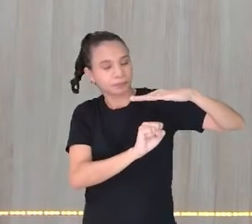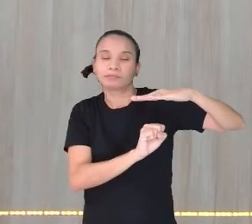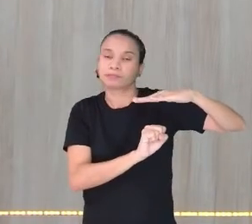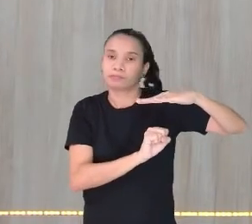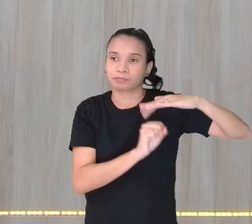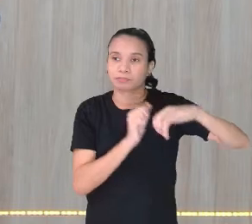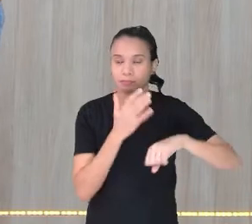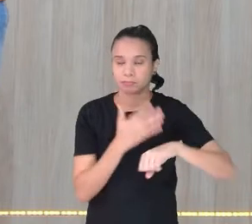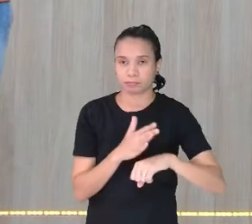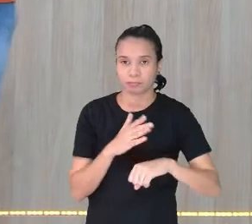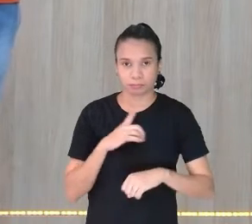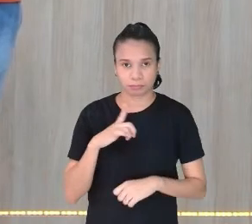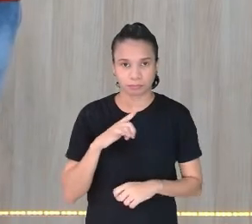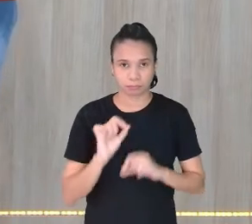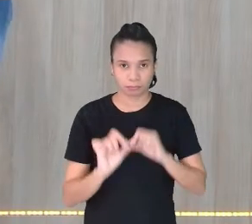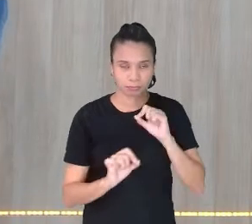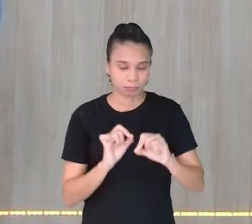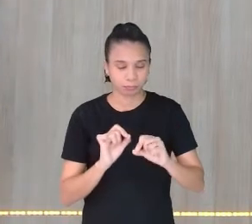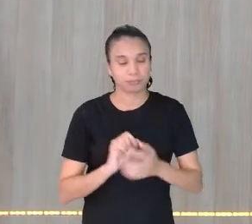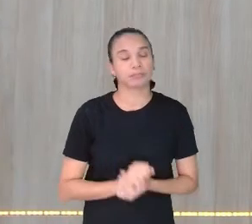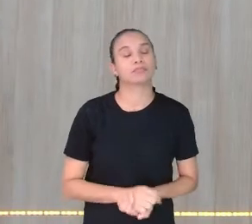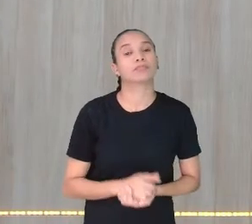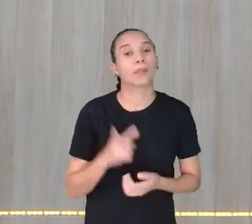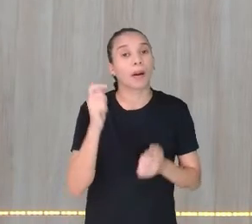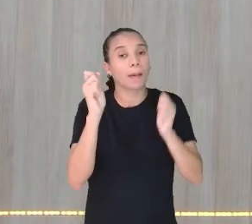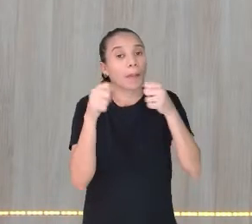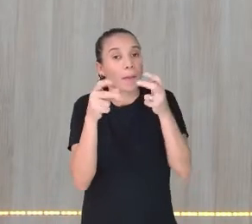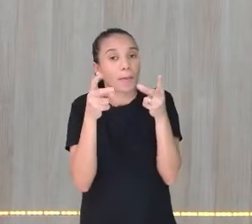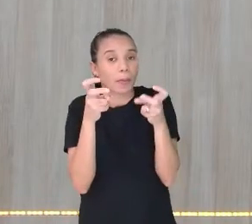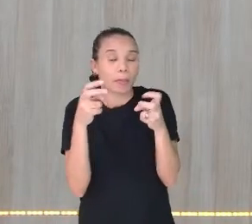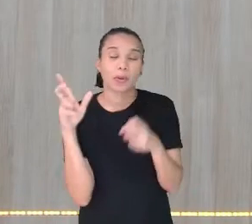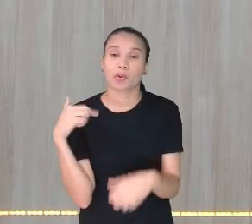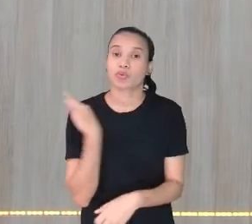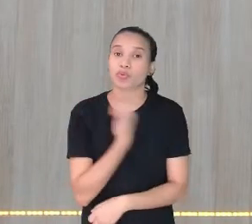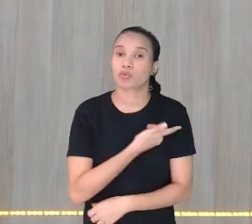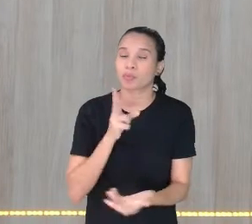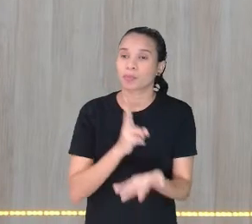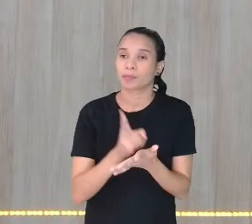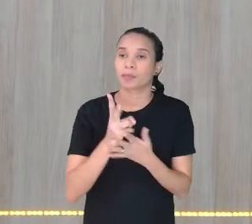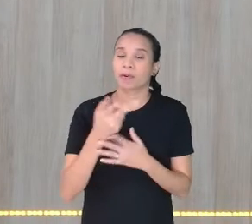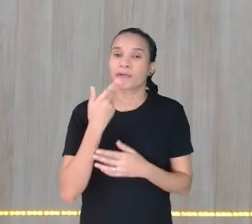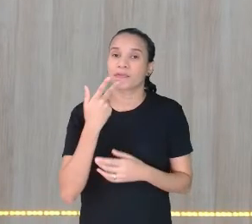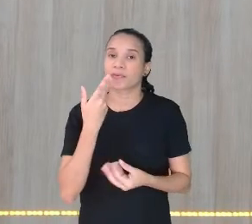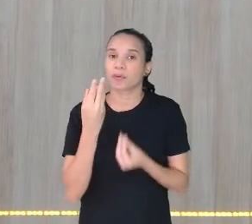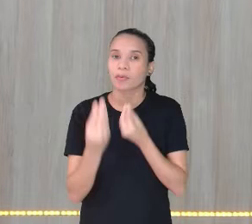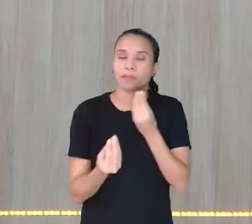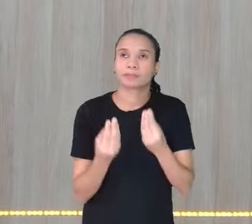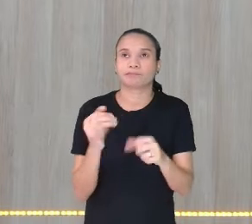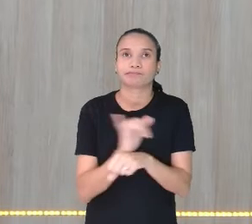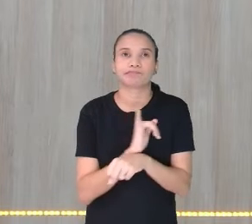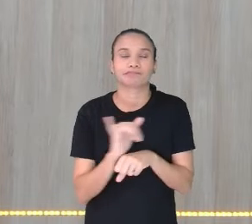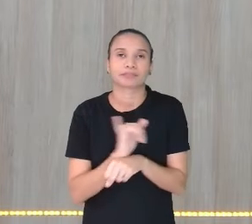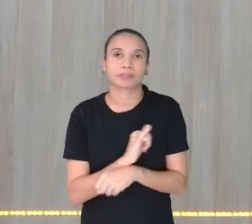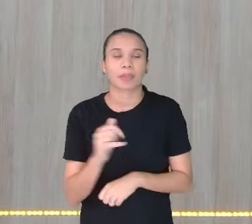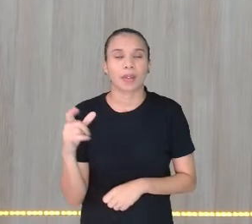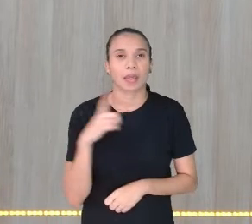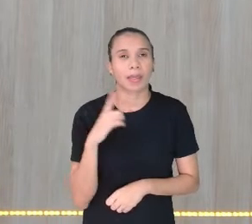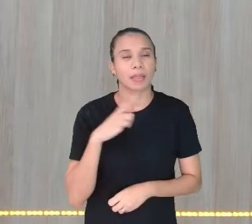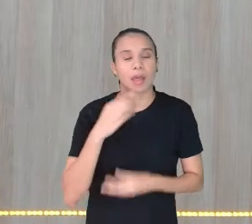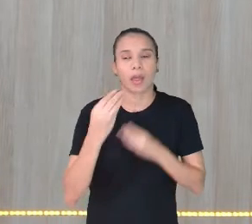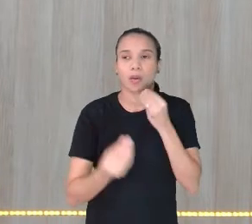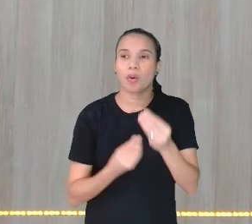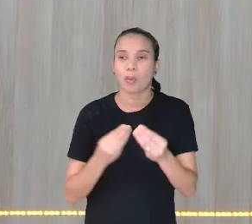aí de branco, tá bom? Você pode notar que a gente sempre fala de uma forma, né? Por exemplo, eu tenho aí